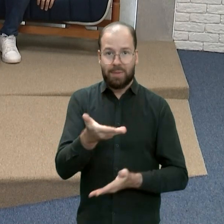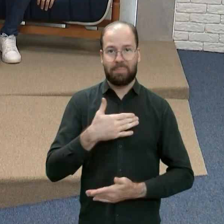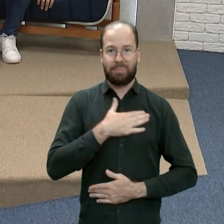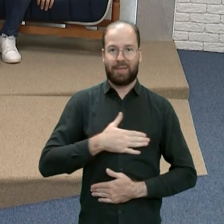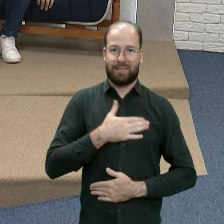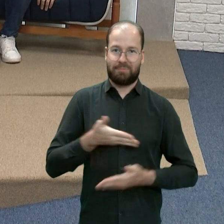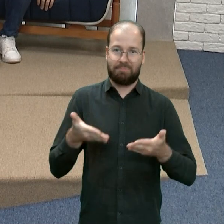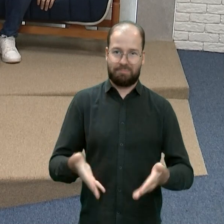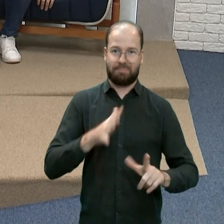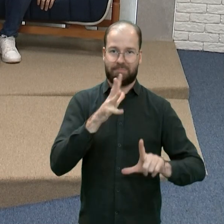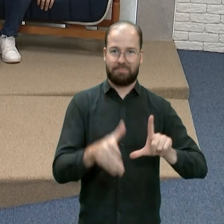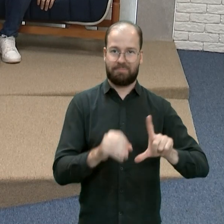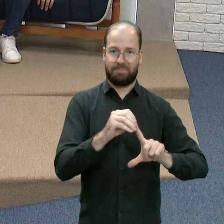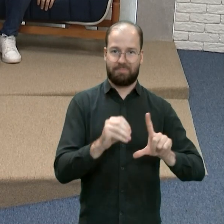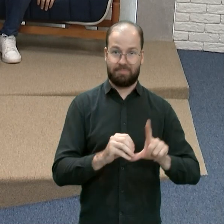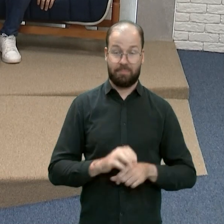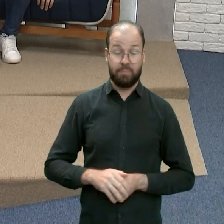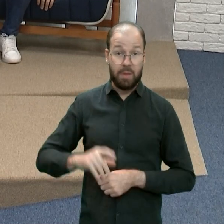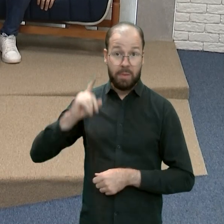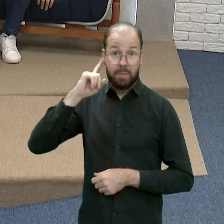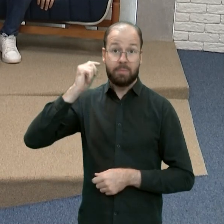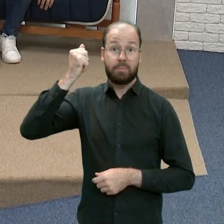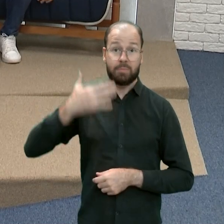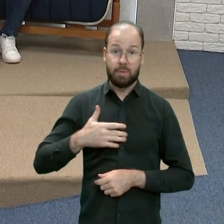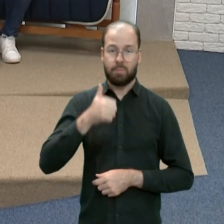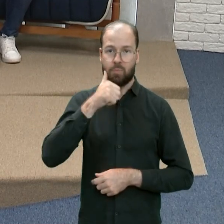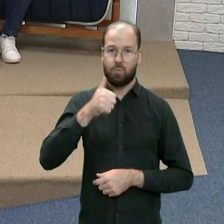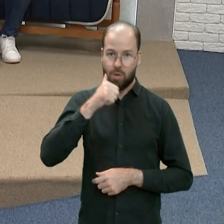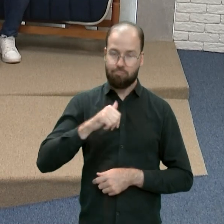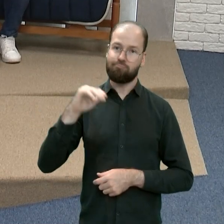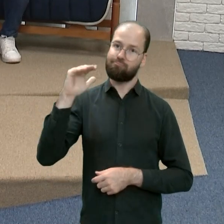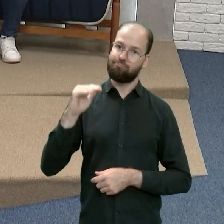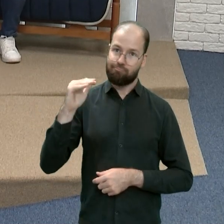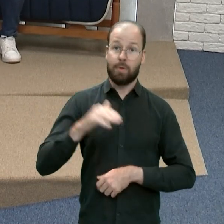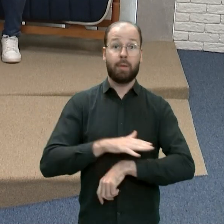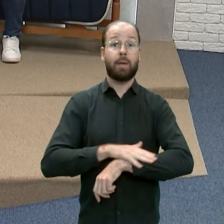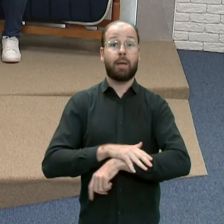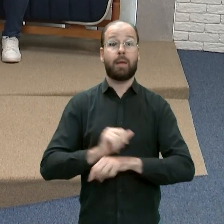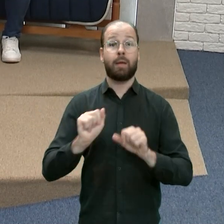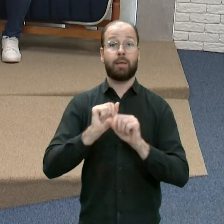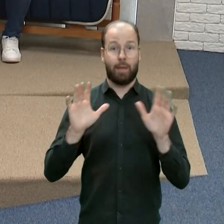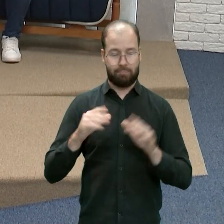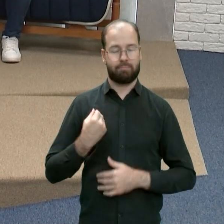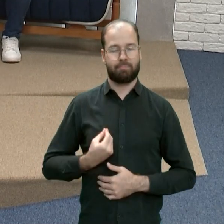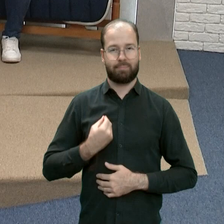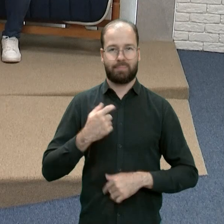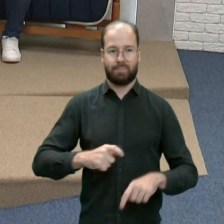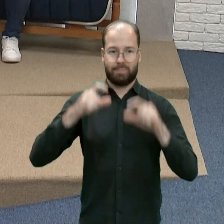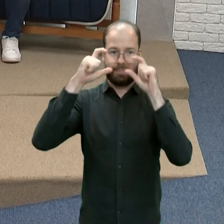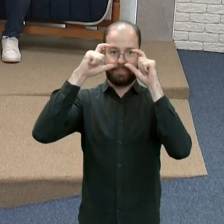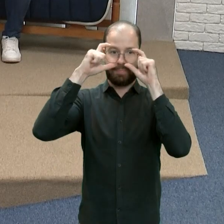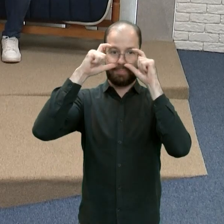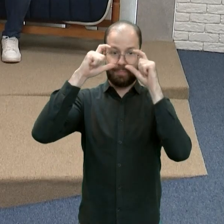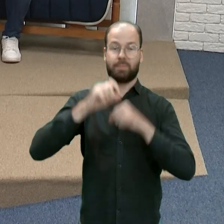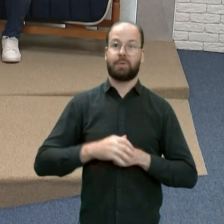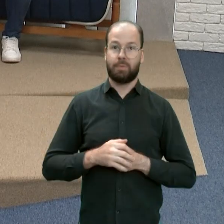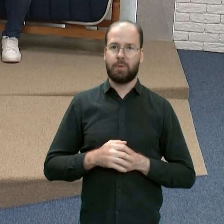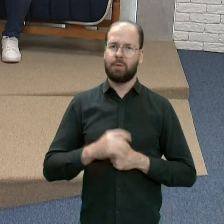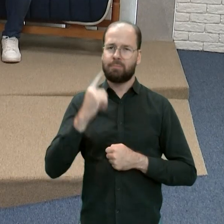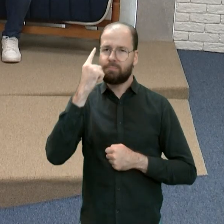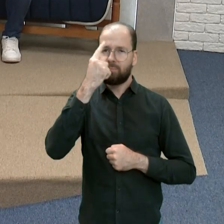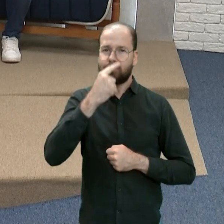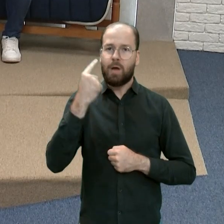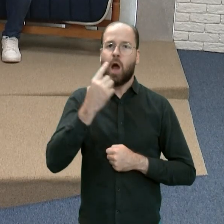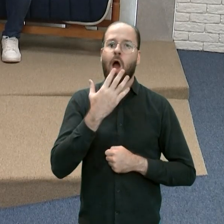E ela se descreve como uma mulher de pele clara, de baixa estatura e que usa óculos, coloração avermelhada,